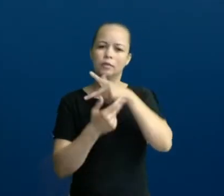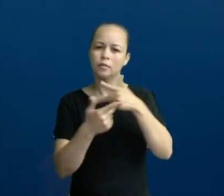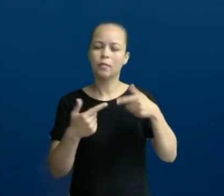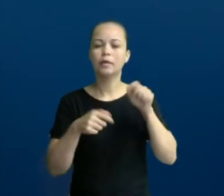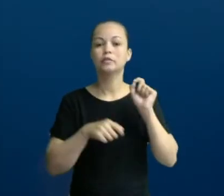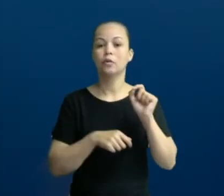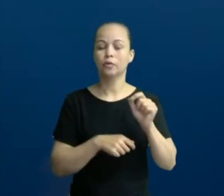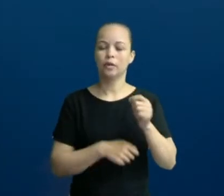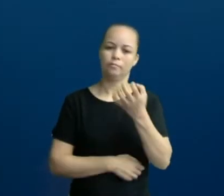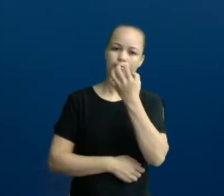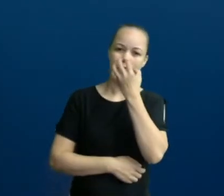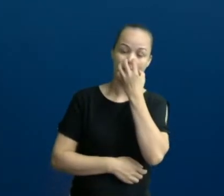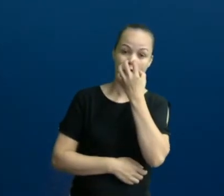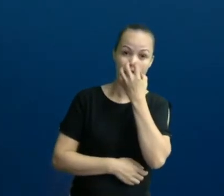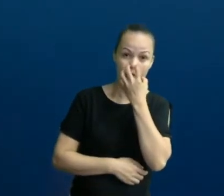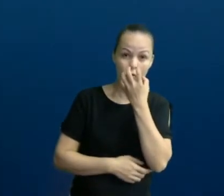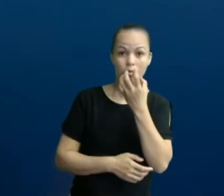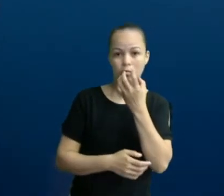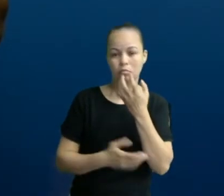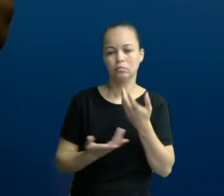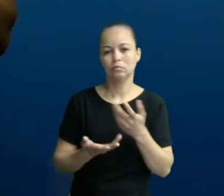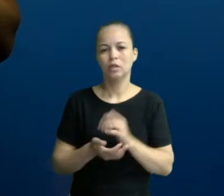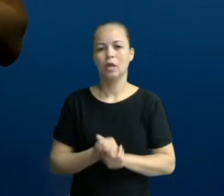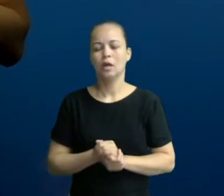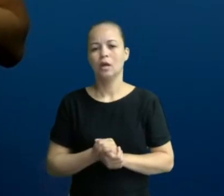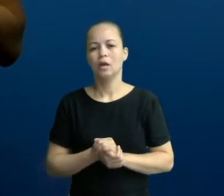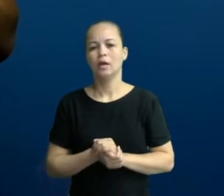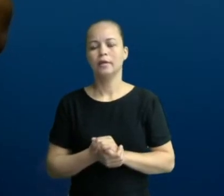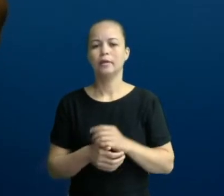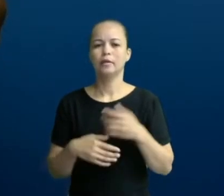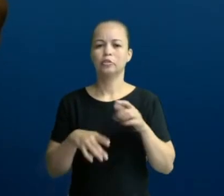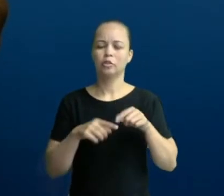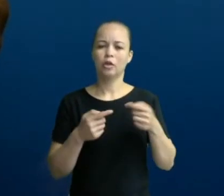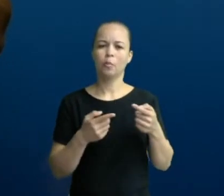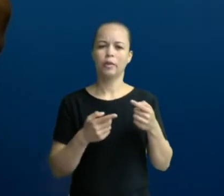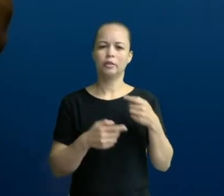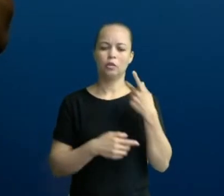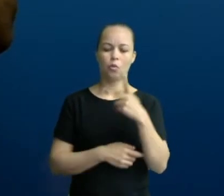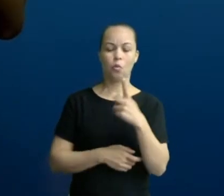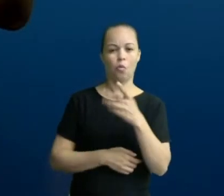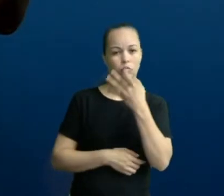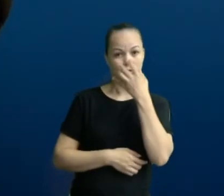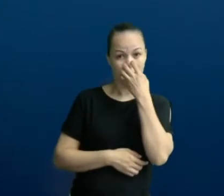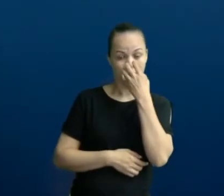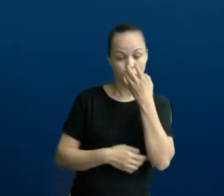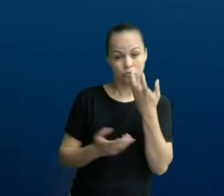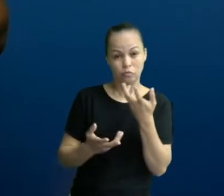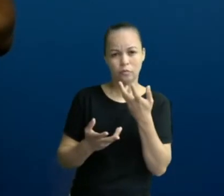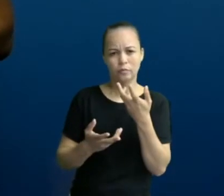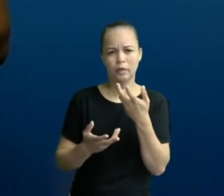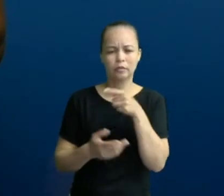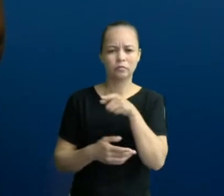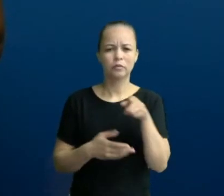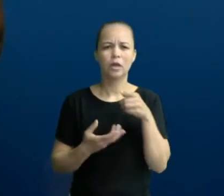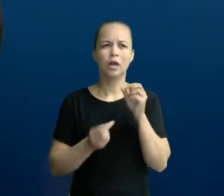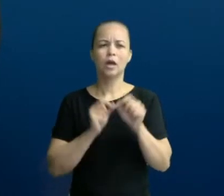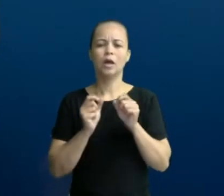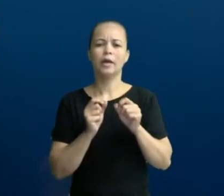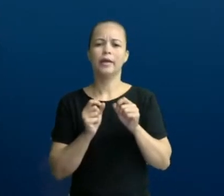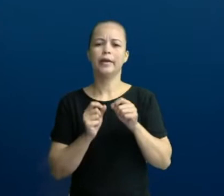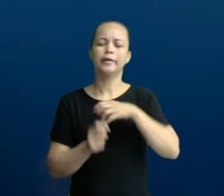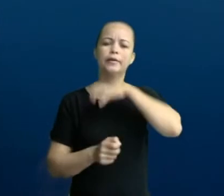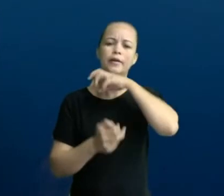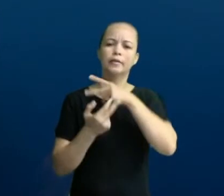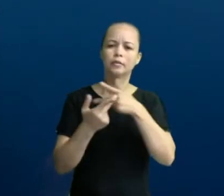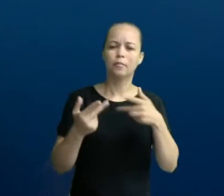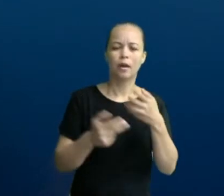ela são o cachorro, os caninos, tá? Mas geralmente com os caninos, aqui, gente, eu vou dizer aqui a título para que ninguém fique chateado. Geralmente em